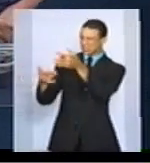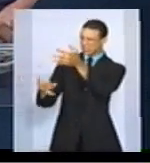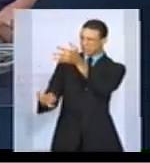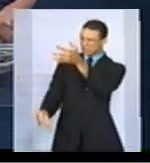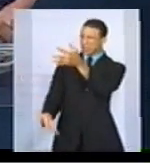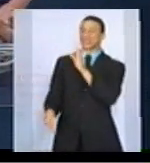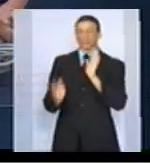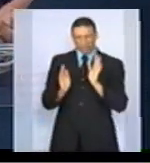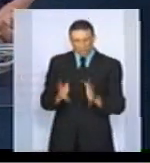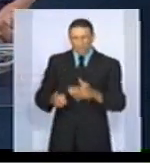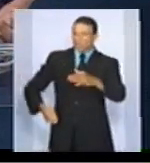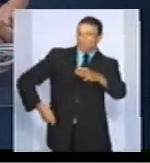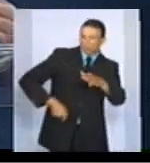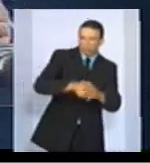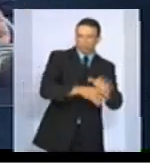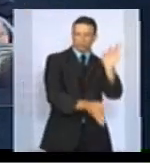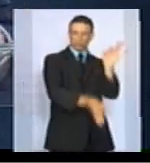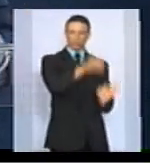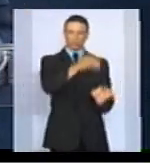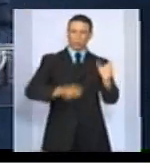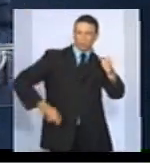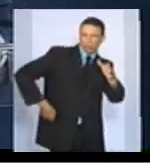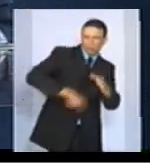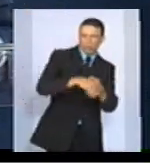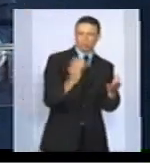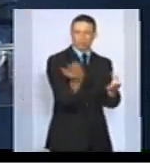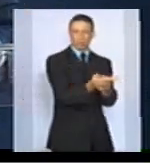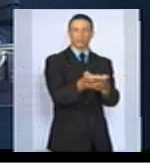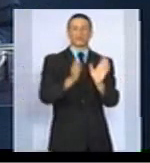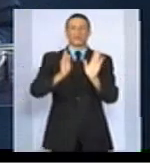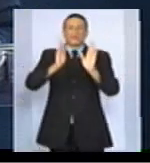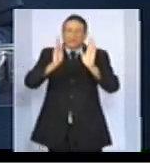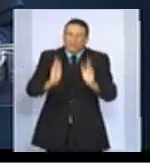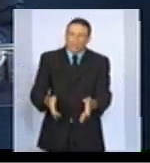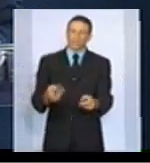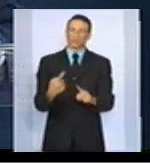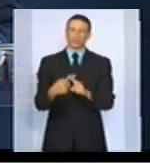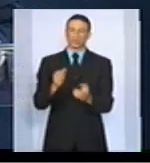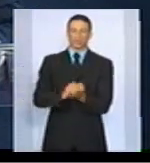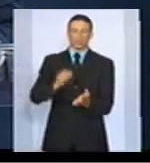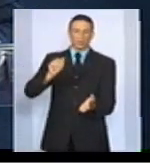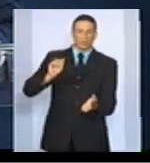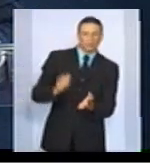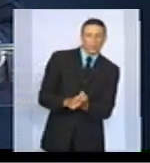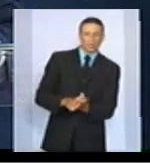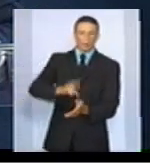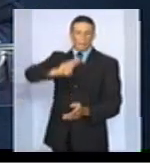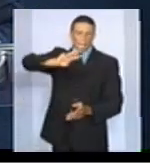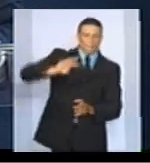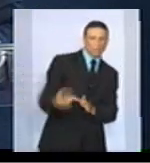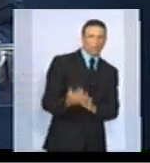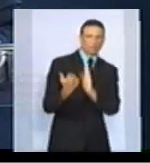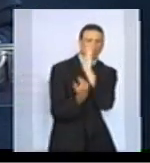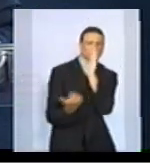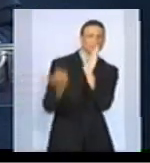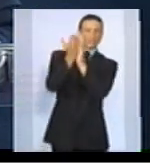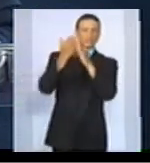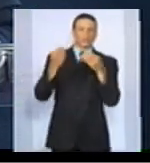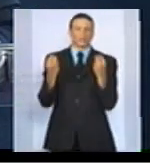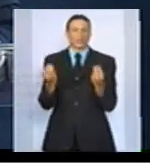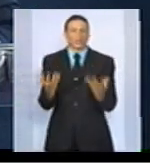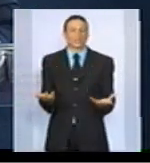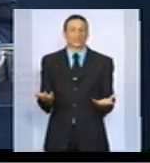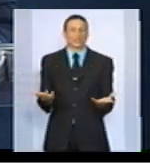questionando esta obrigação dos contratos não é E aí a imposição de multas bilionárias por um movimentação obrigações acessórias